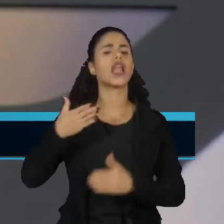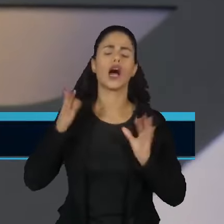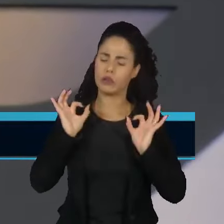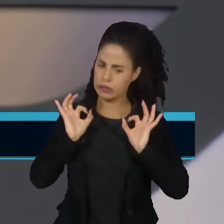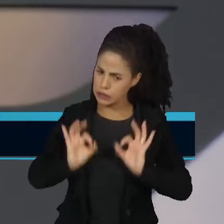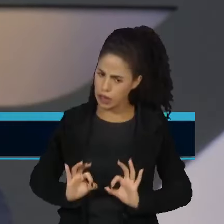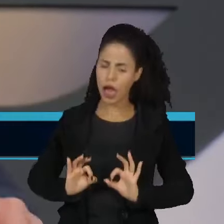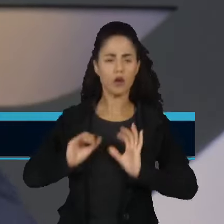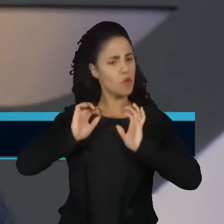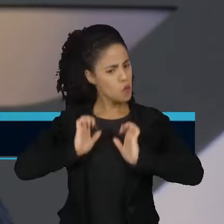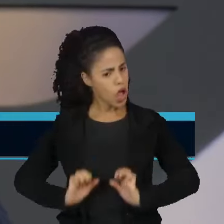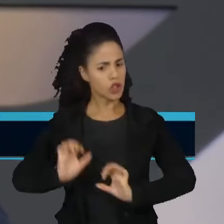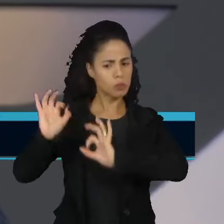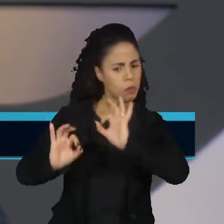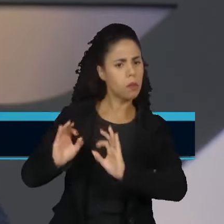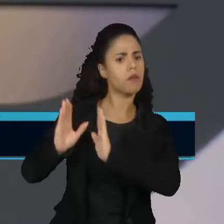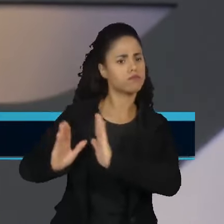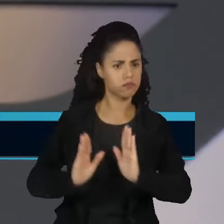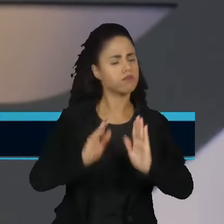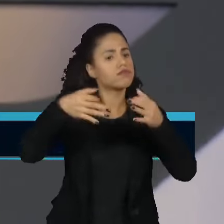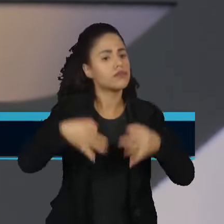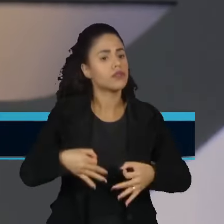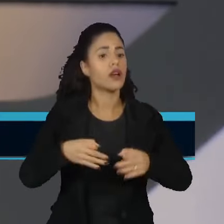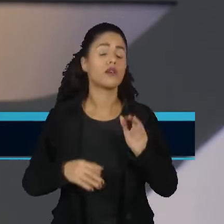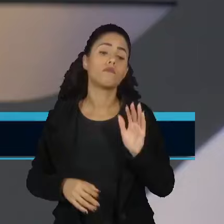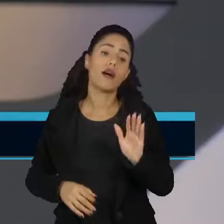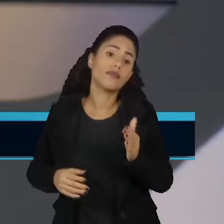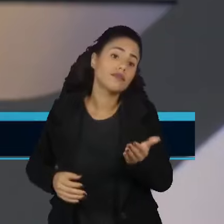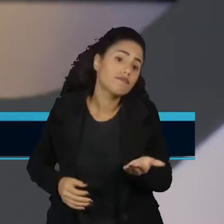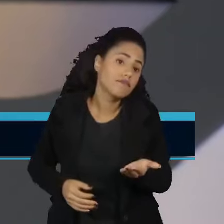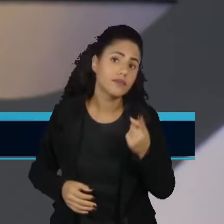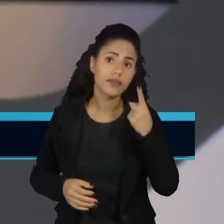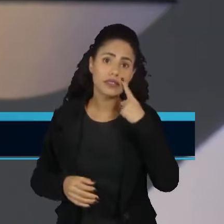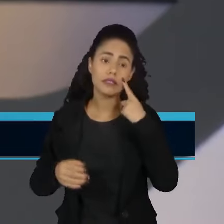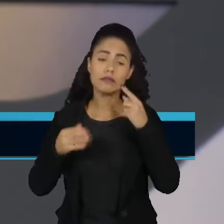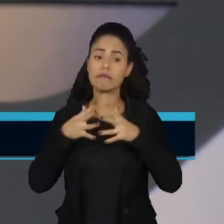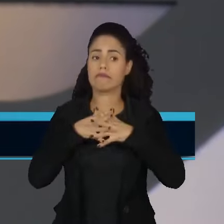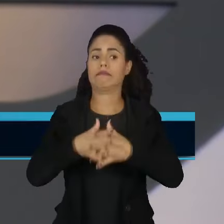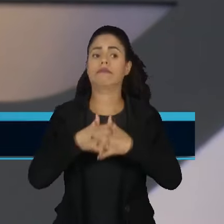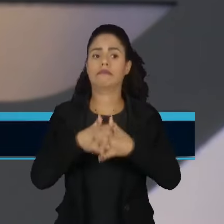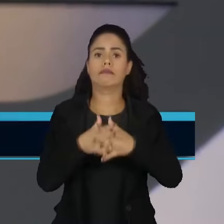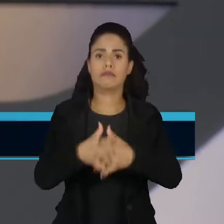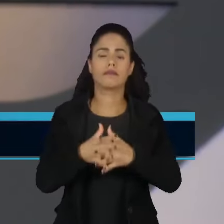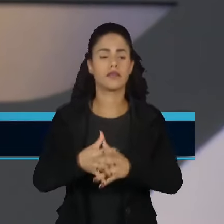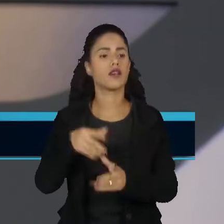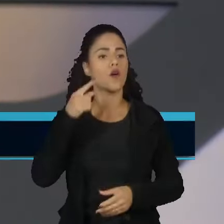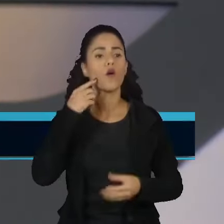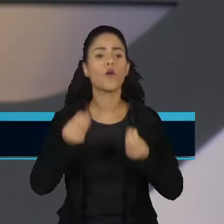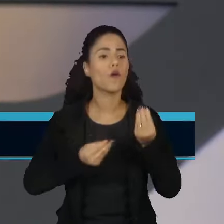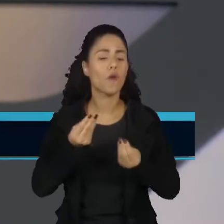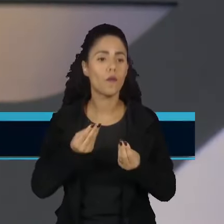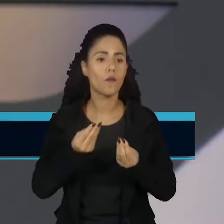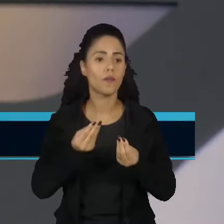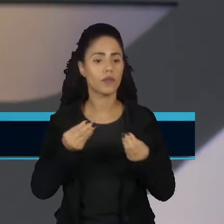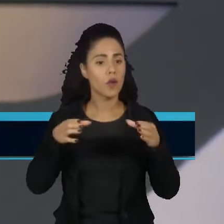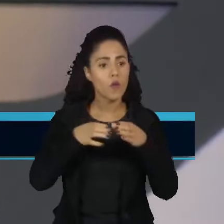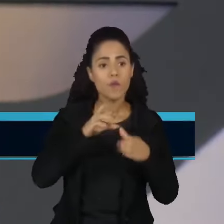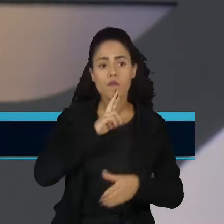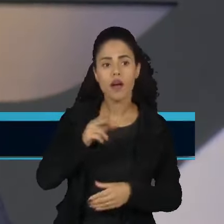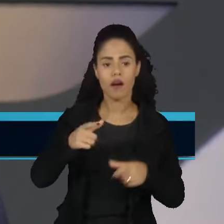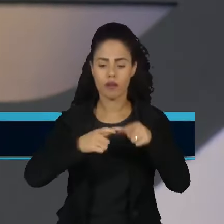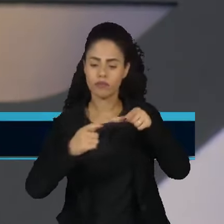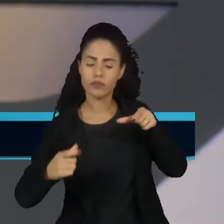assim como órgãos superiores, até da Suprema Corte de lá. Então, criou-se um impasse, esse impasse vai ser resolvido não pelo resultado